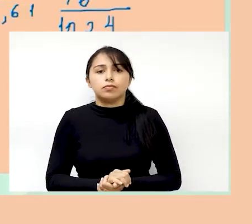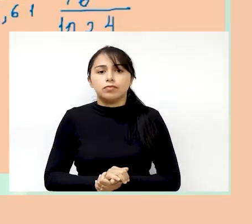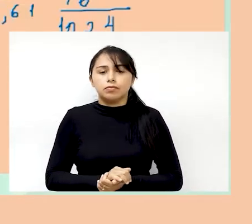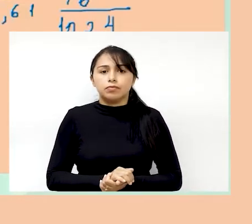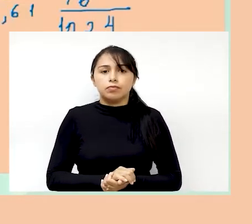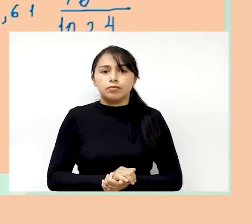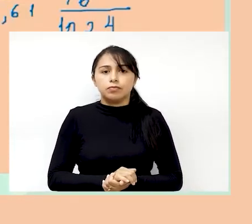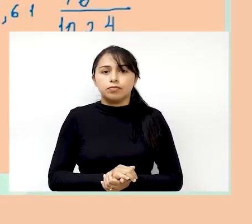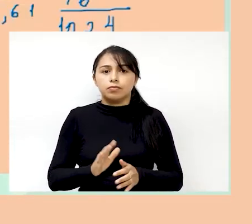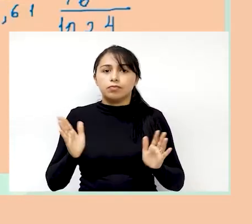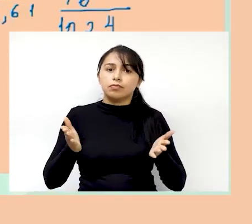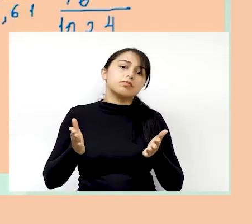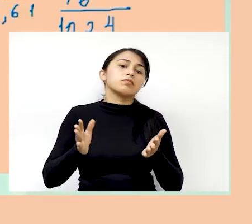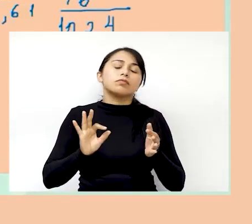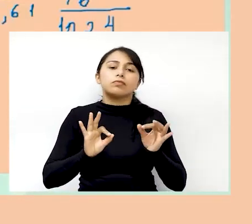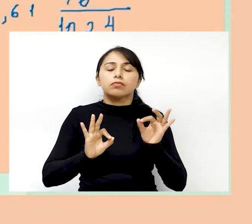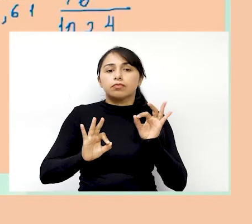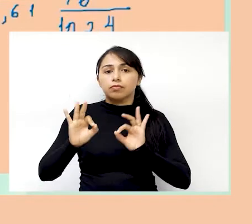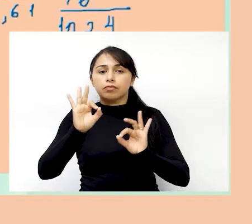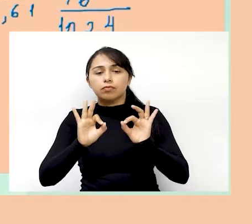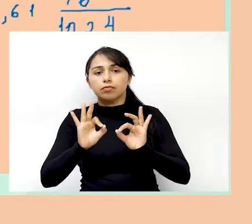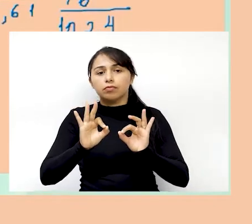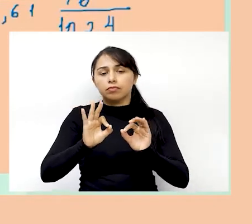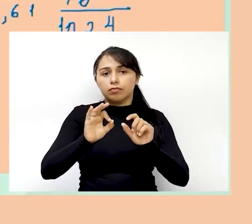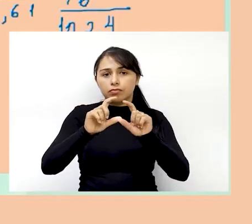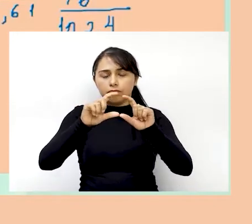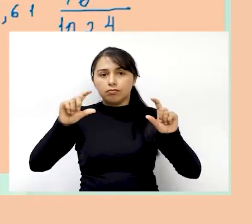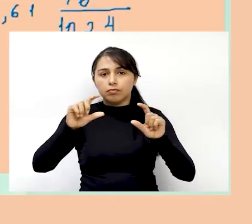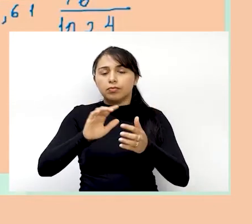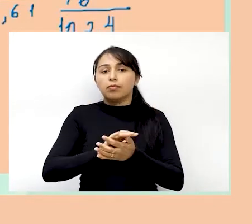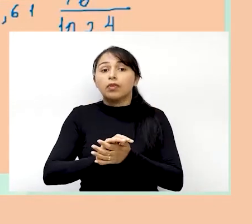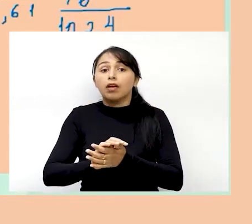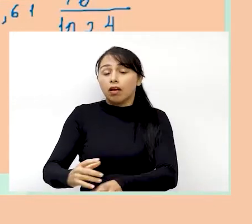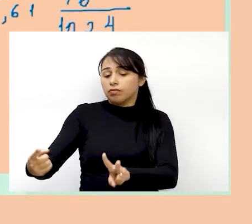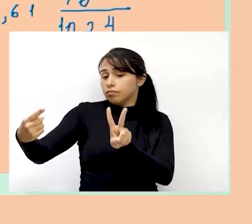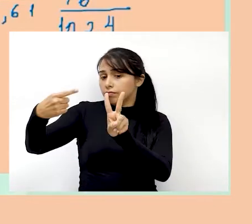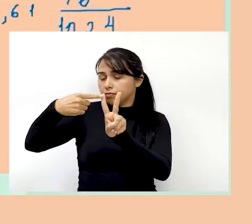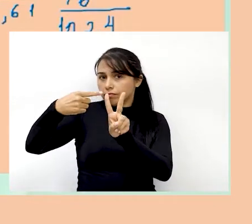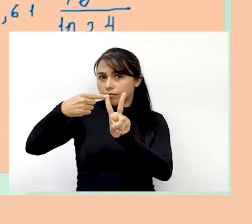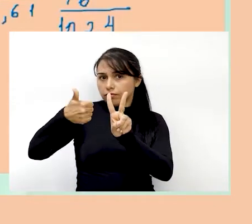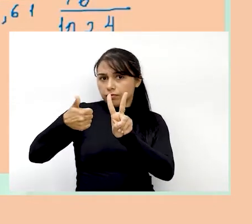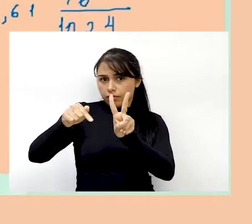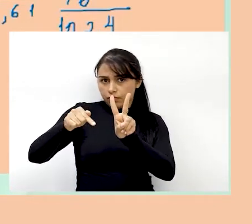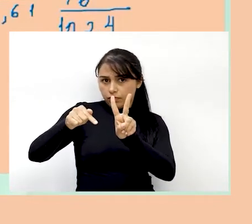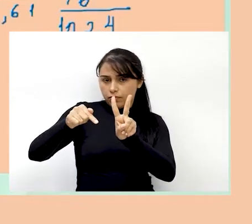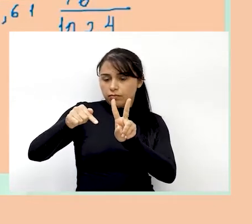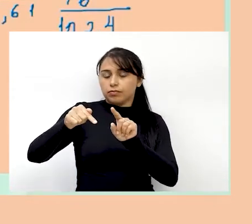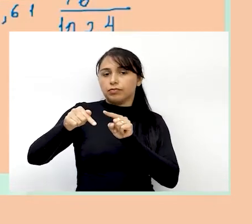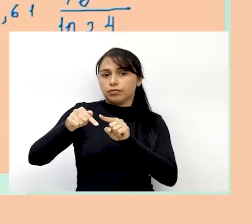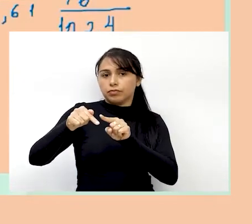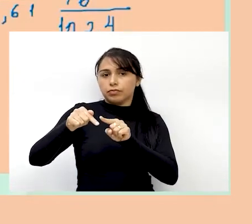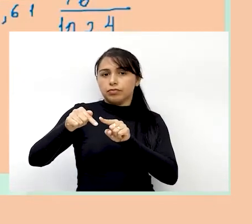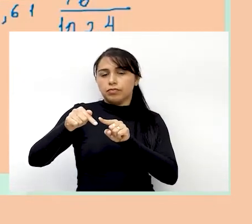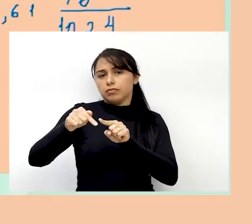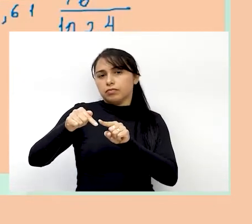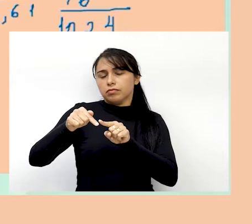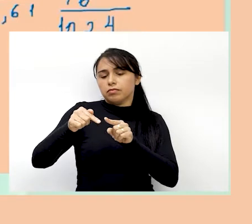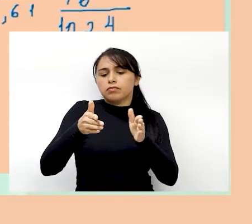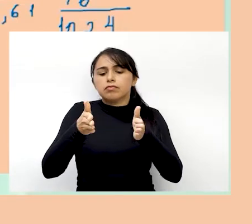vamos calcular a raiz aproximada de 17. Então a raiz de 17 ela está entre aqui as raízes